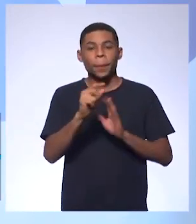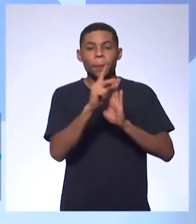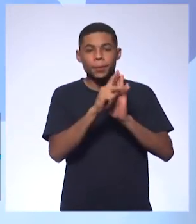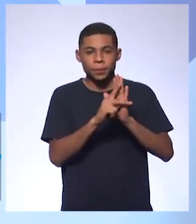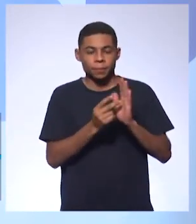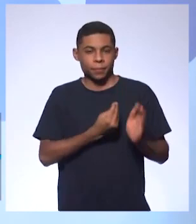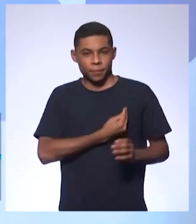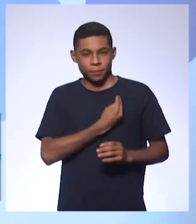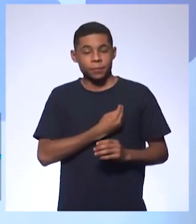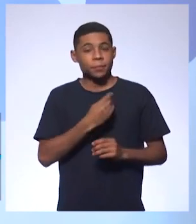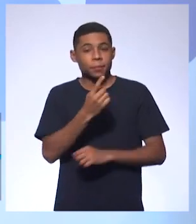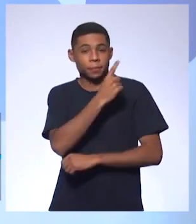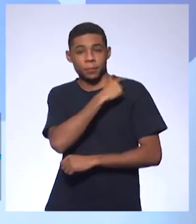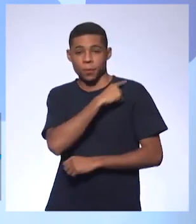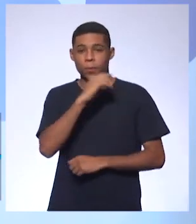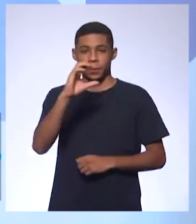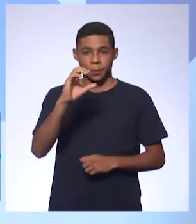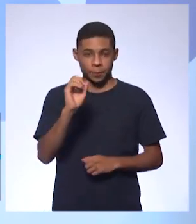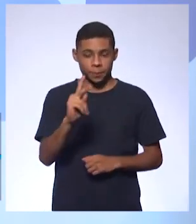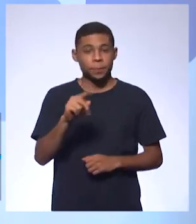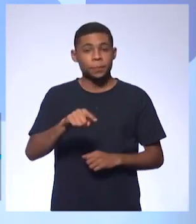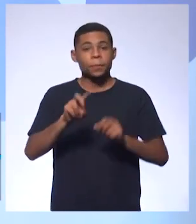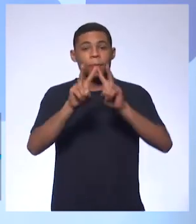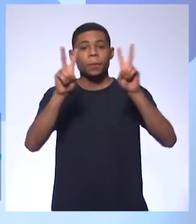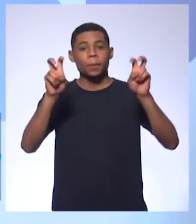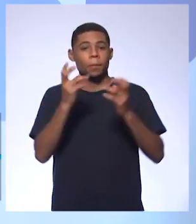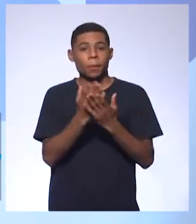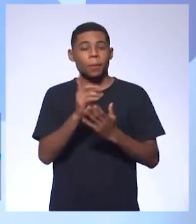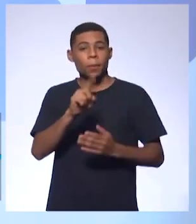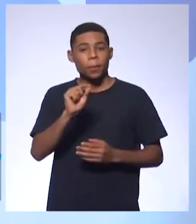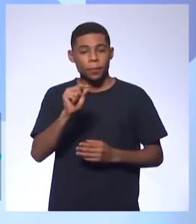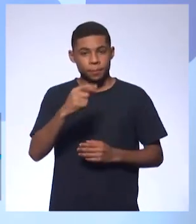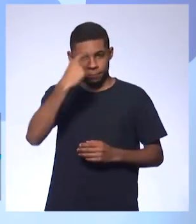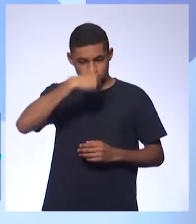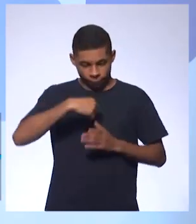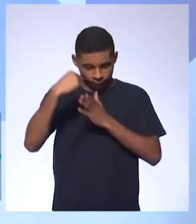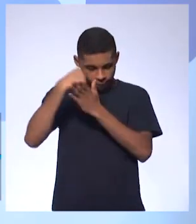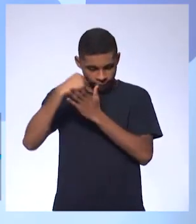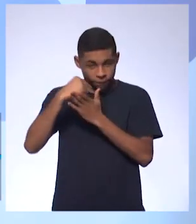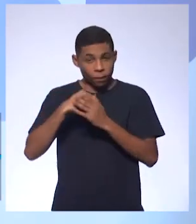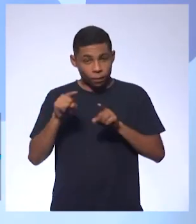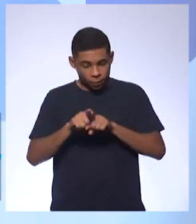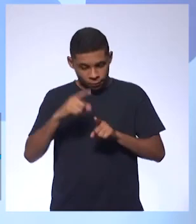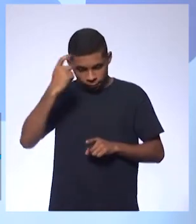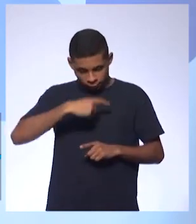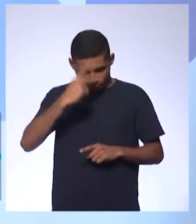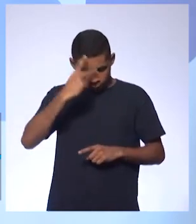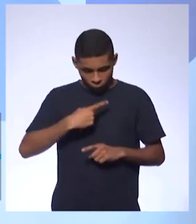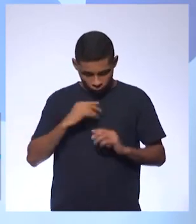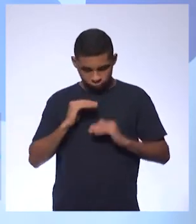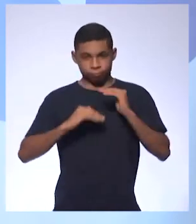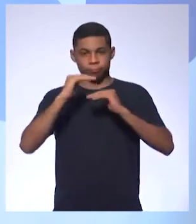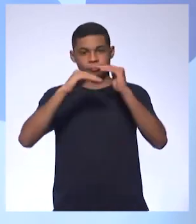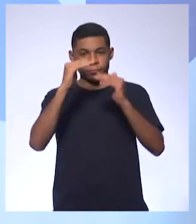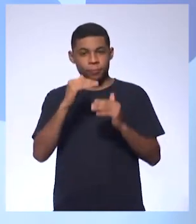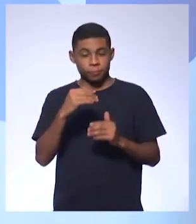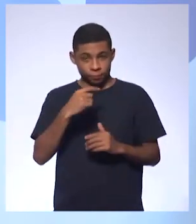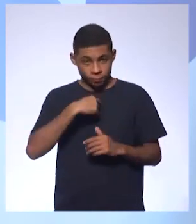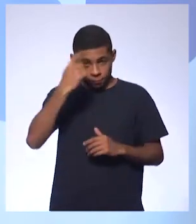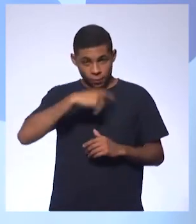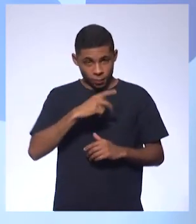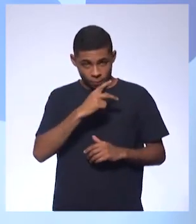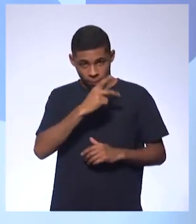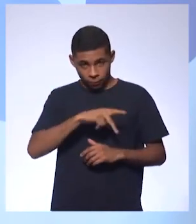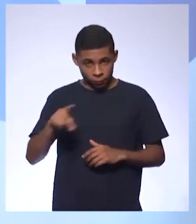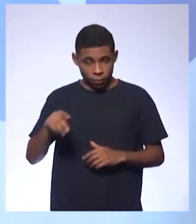primeira série do ensino médio. O tema da aula de hoje é autoavaliação e desenvolvimento pessoal. Eu sou a professora Márcia, estarei fazendo